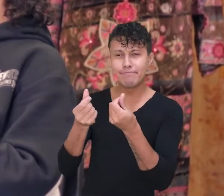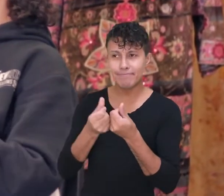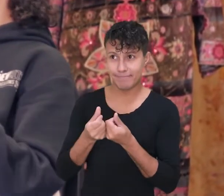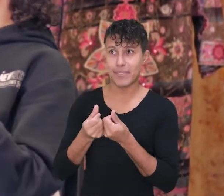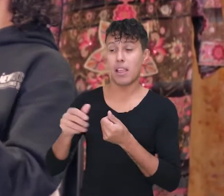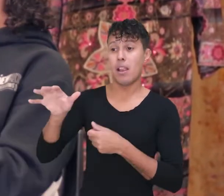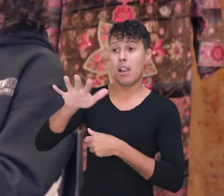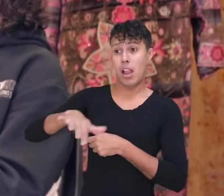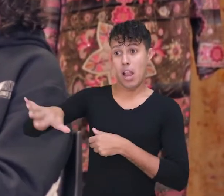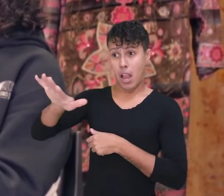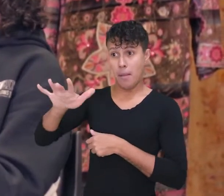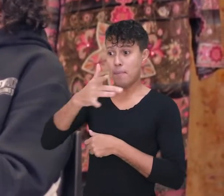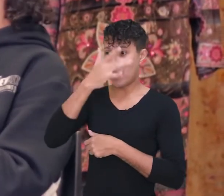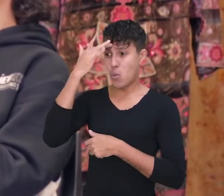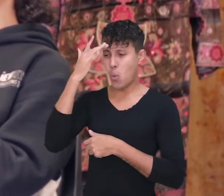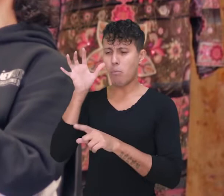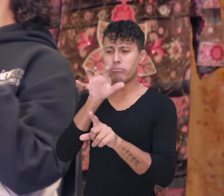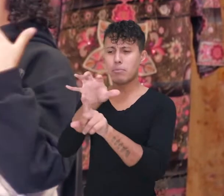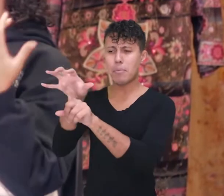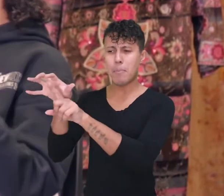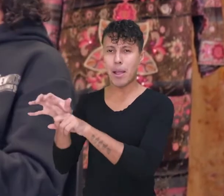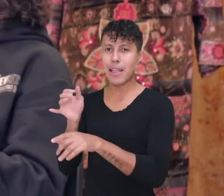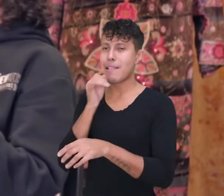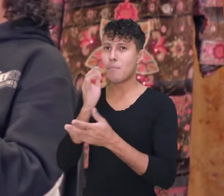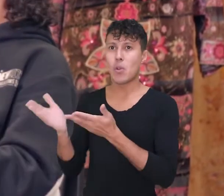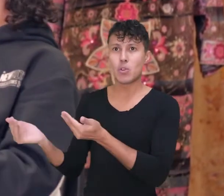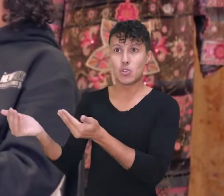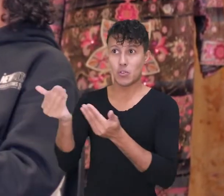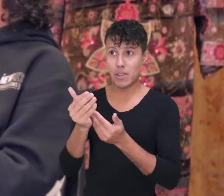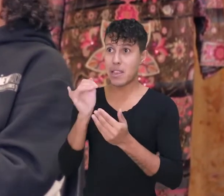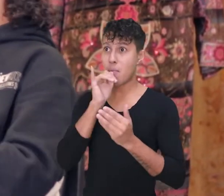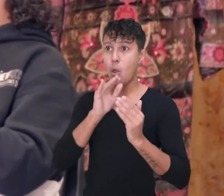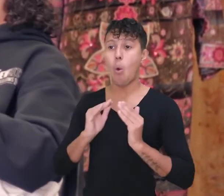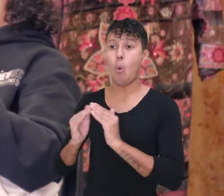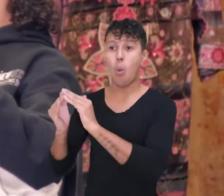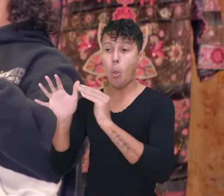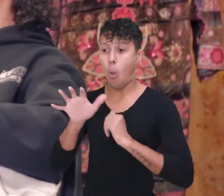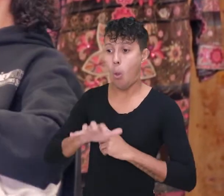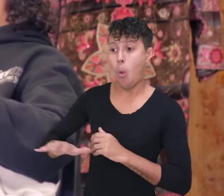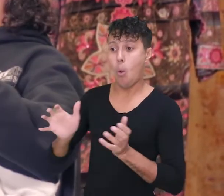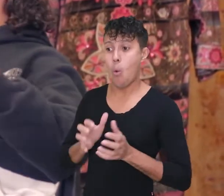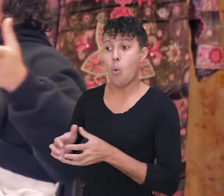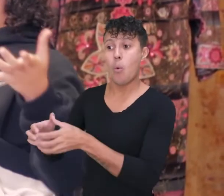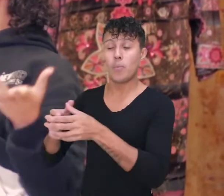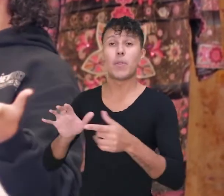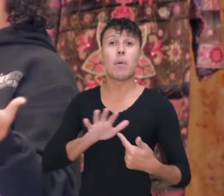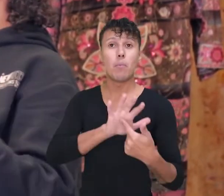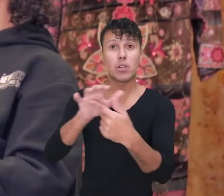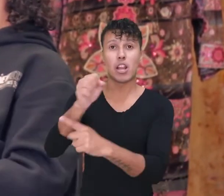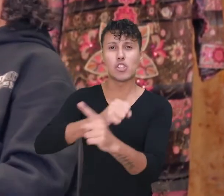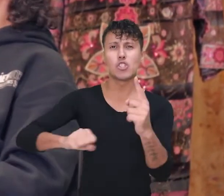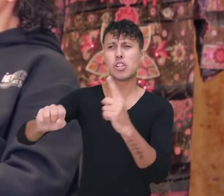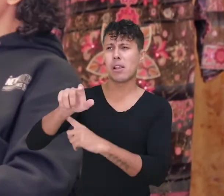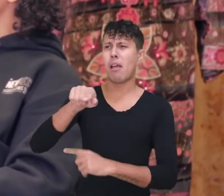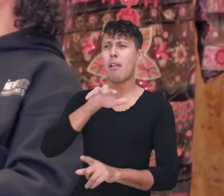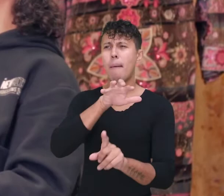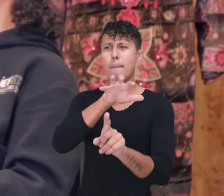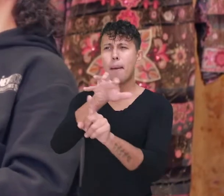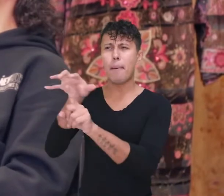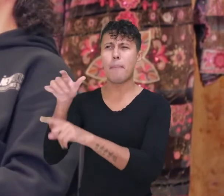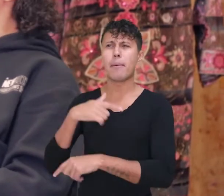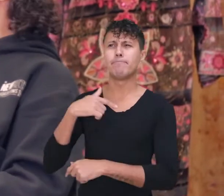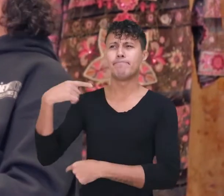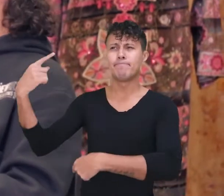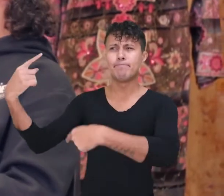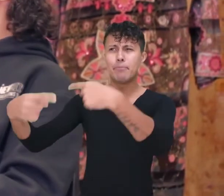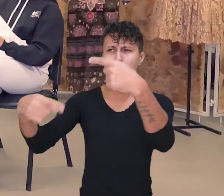somente as juventudes que propõem isso, as pessoas que estão ao redor das comunidades, e trazer para a sociedade para começar a ser